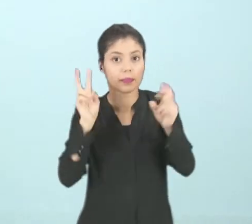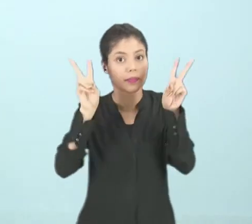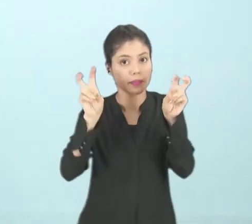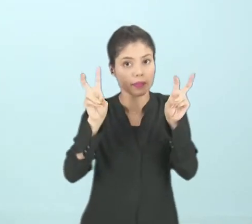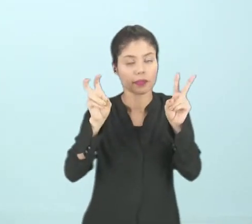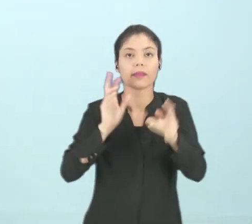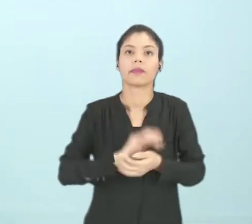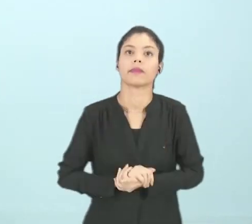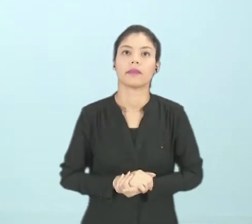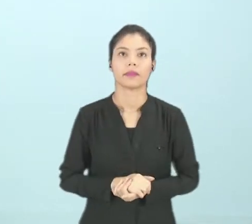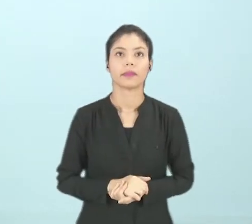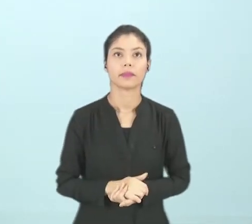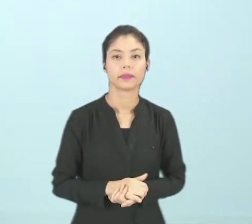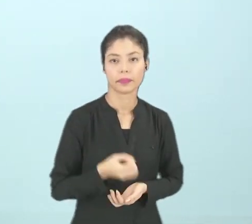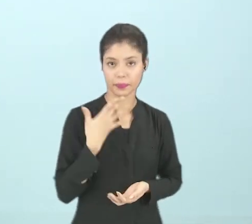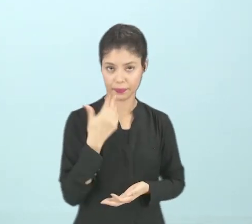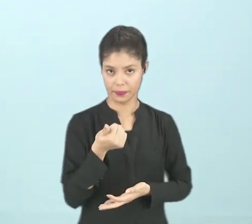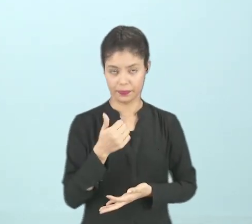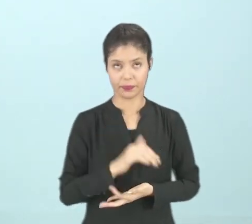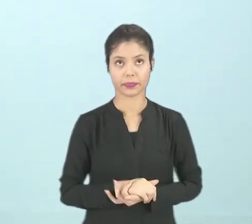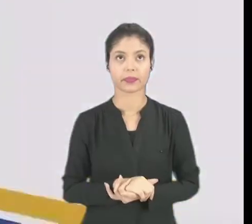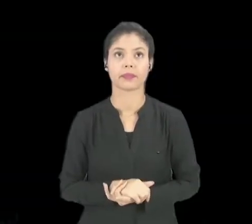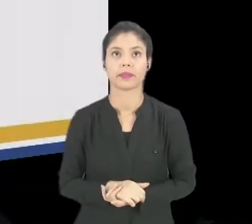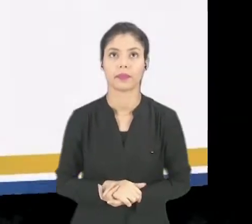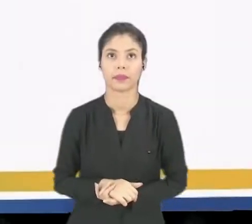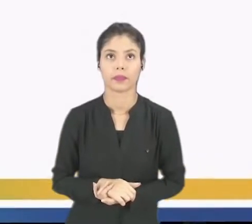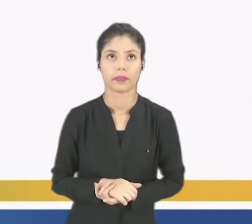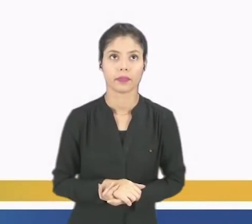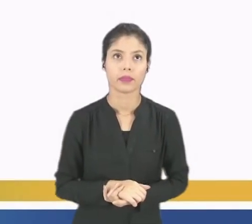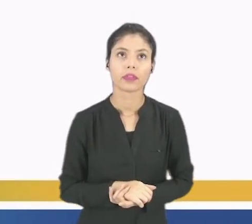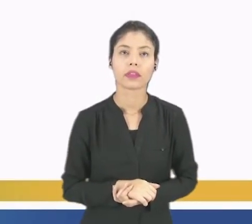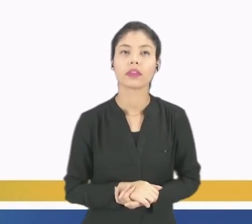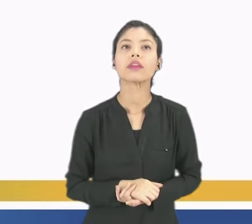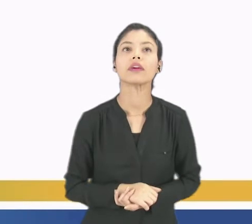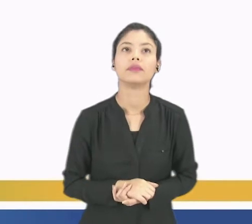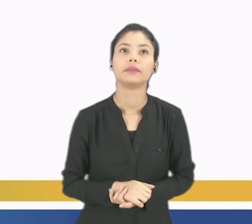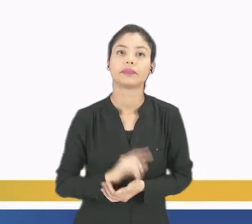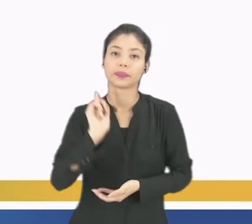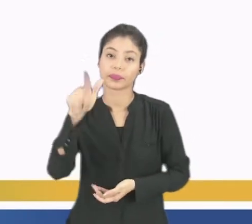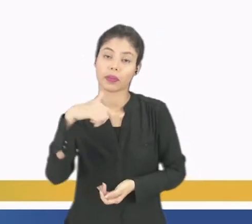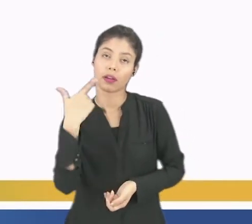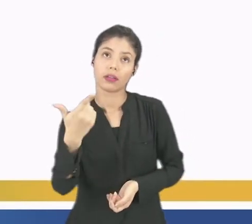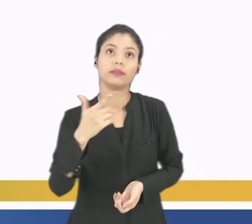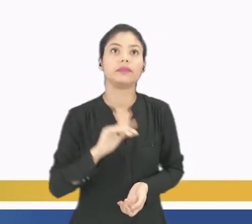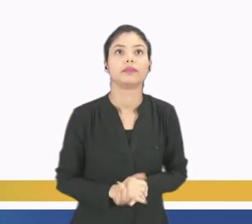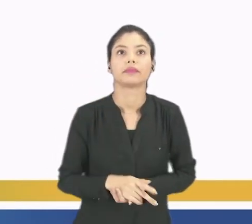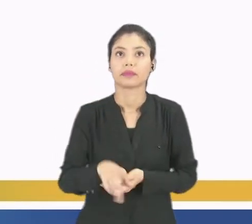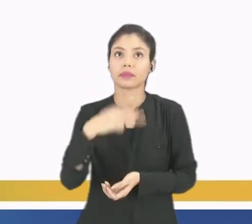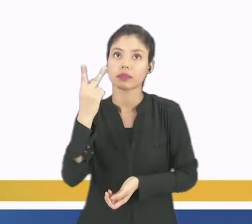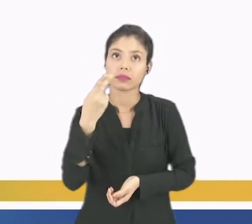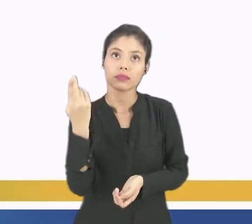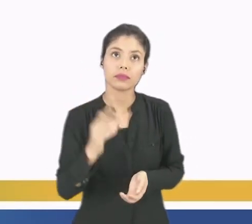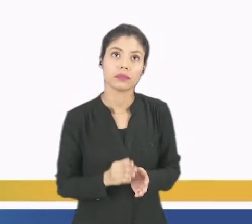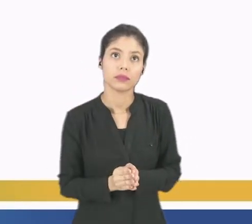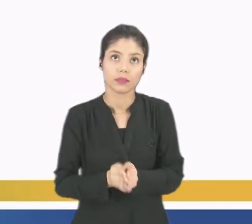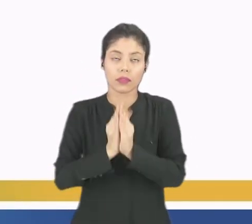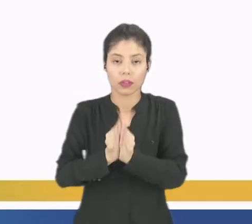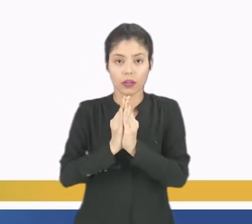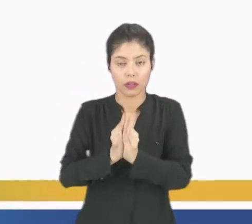assunto a ser trabalhado. Beleza? Bem, a próxima situação fala